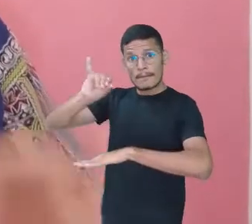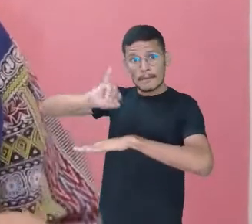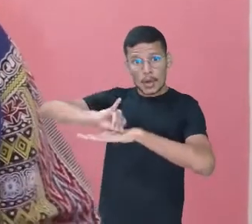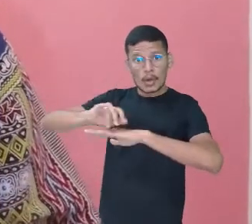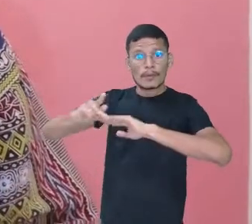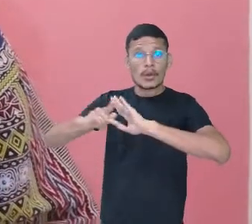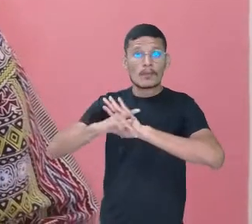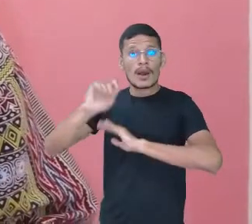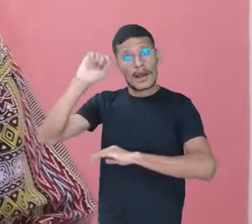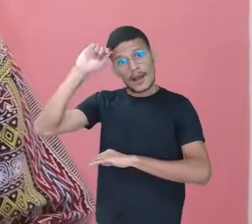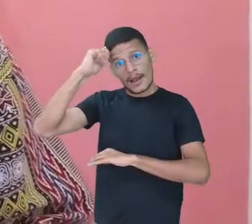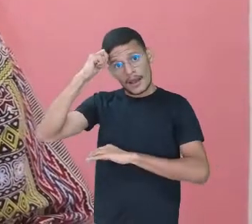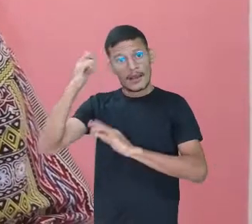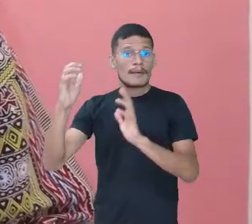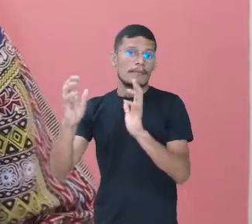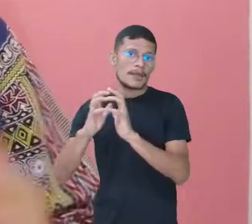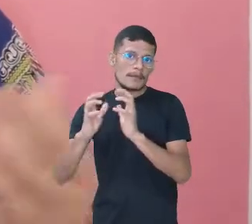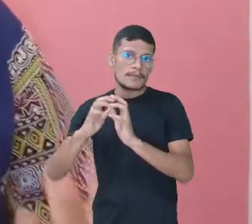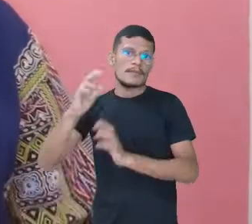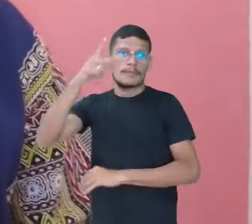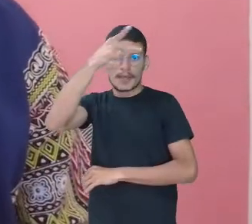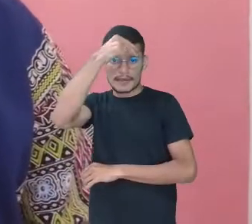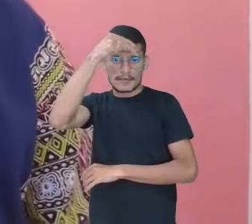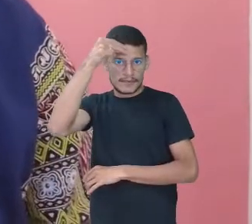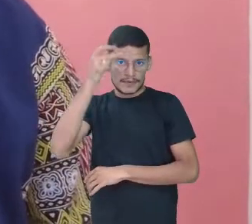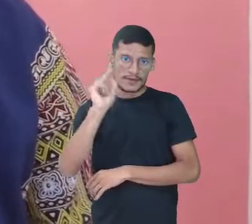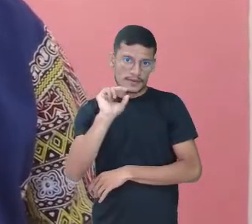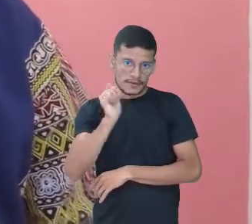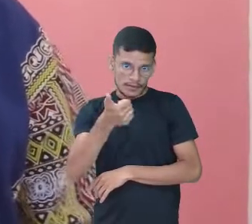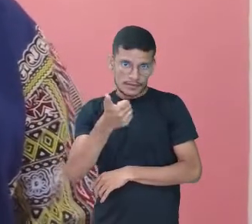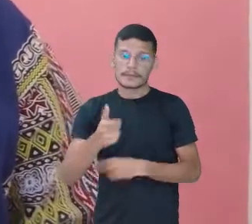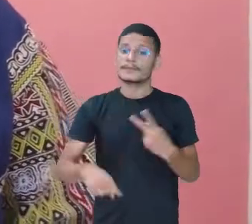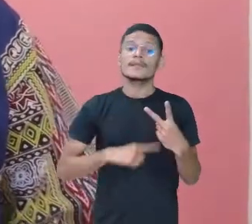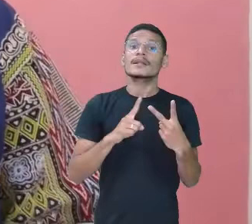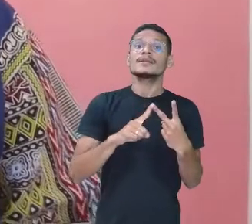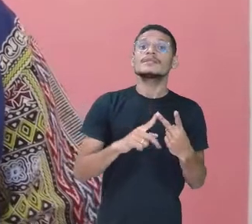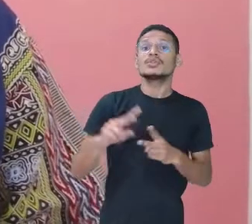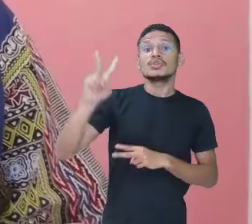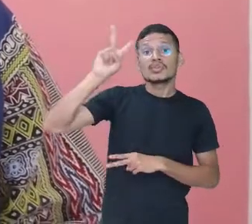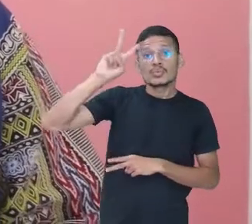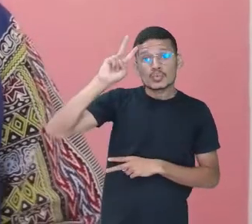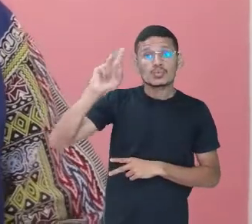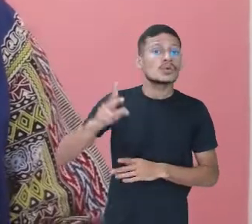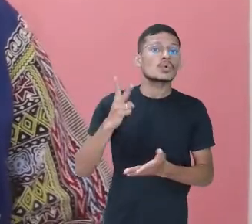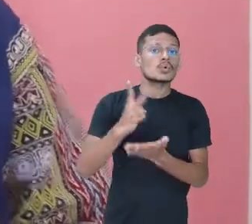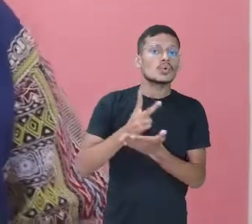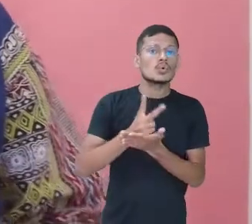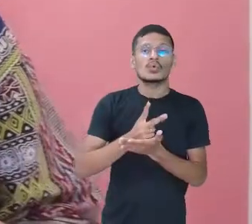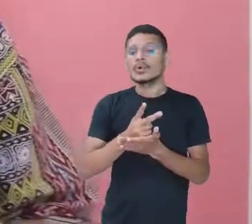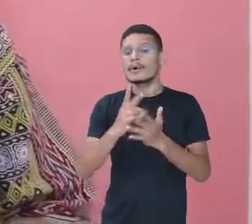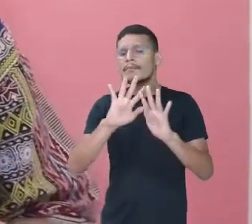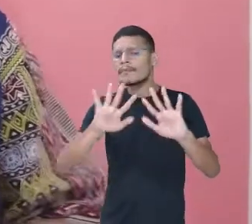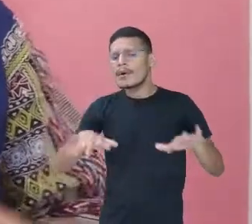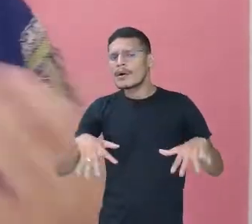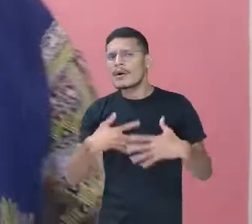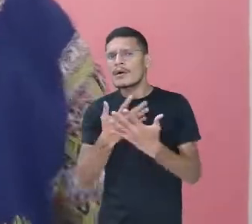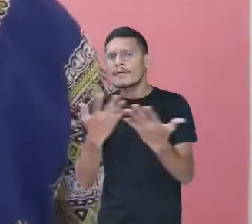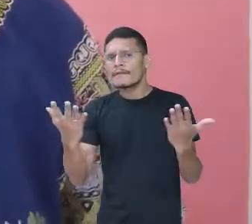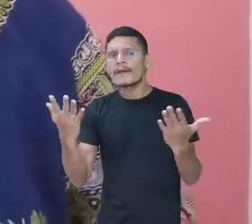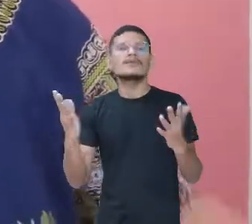Afro da Prefeitura do Recife. Na segunda-feira, dando continuidade a essa programação